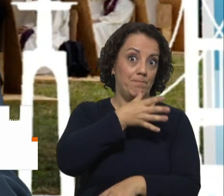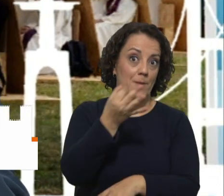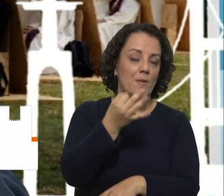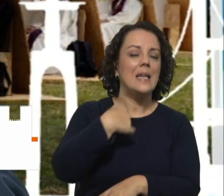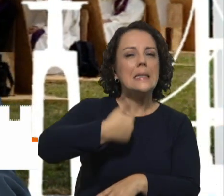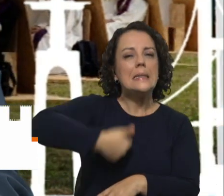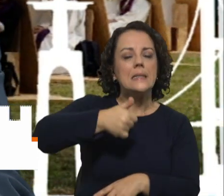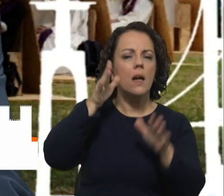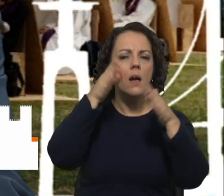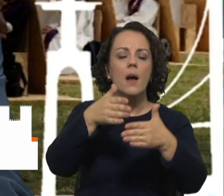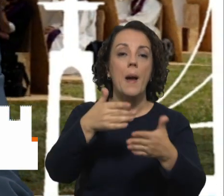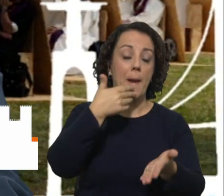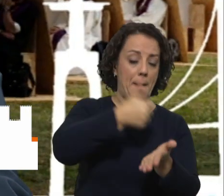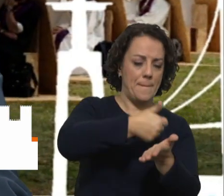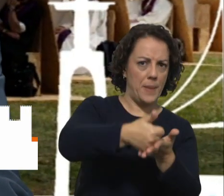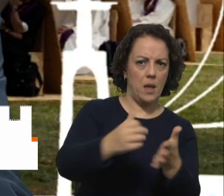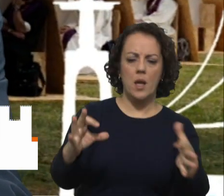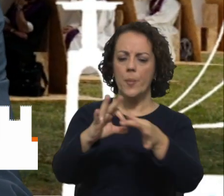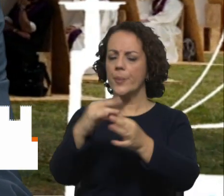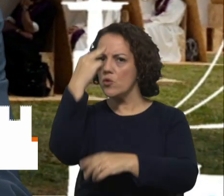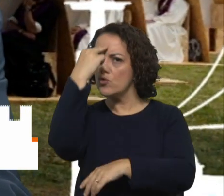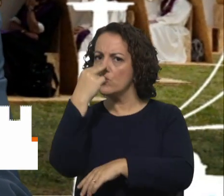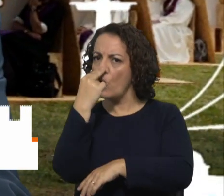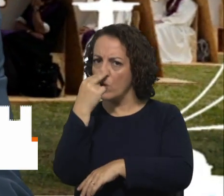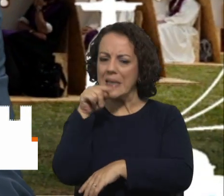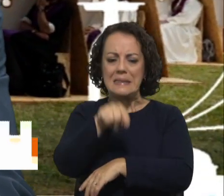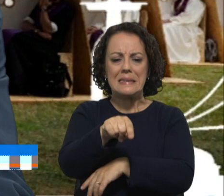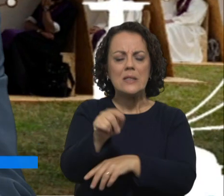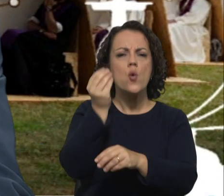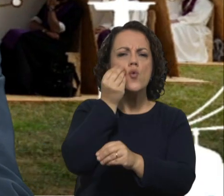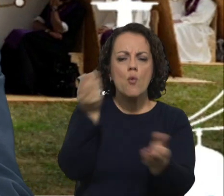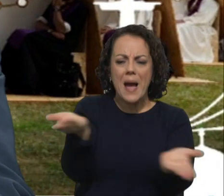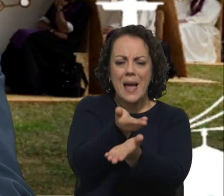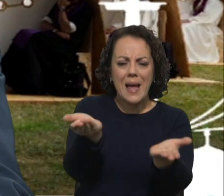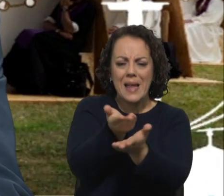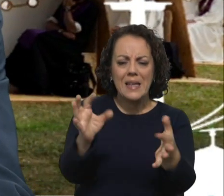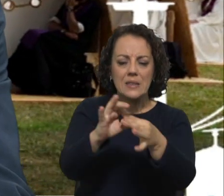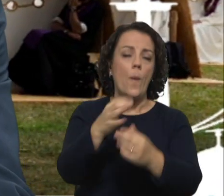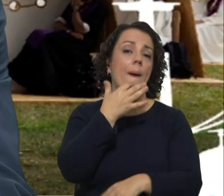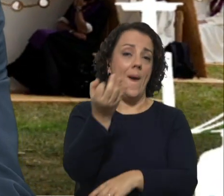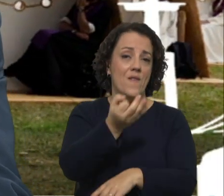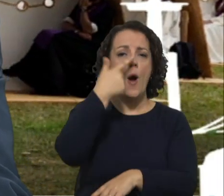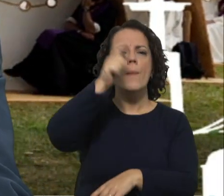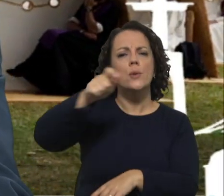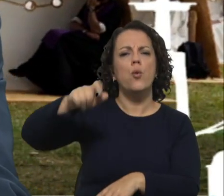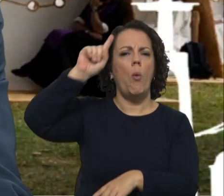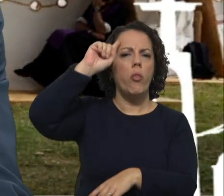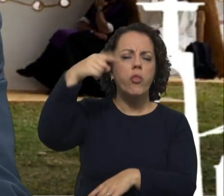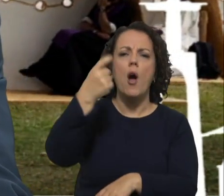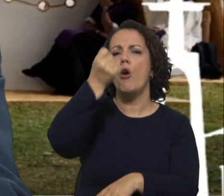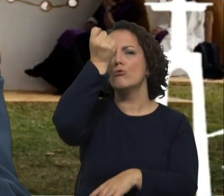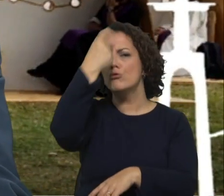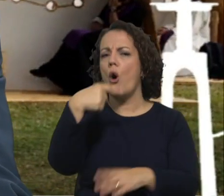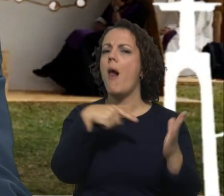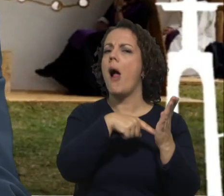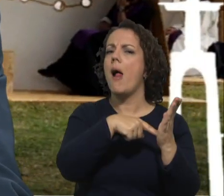e a história. Tentar problematizar esta relação entre a Bíblia e a história. As pessoas realmente conhecem as histórias da Bíblia, conhecem a história do Êxodo, conhecem a